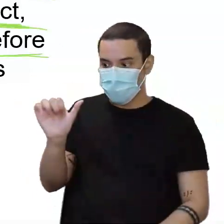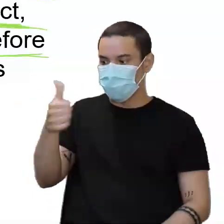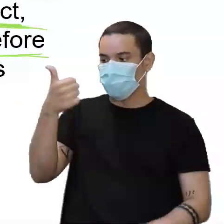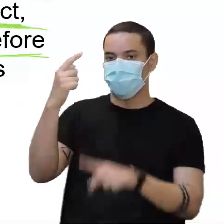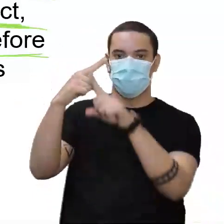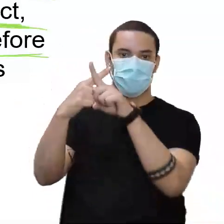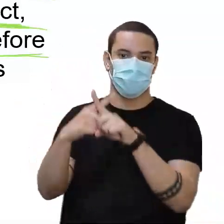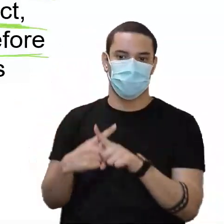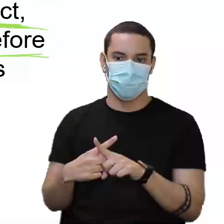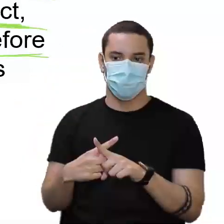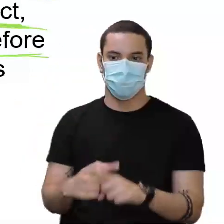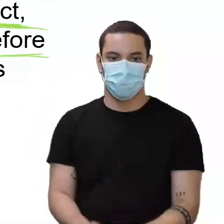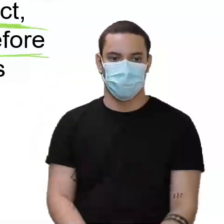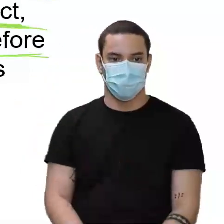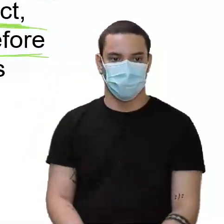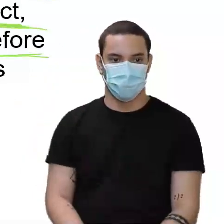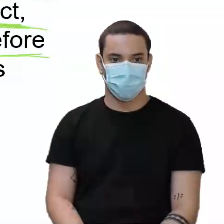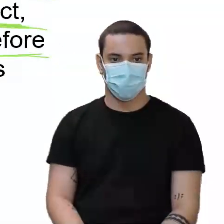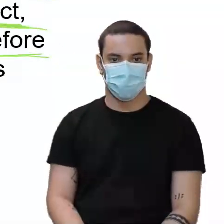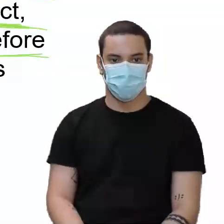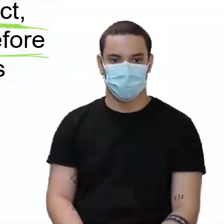competição.